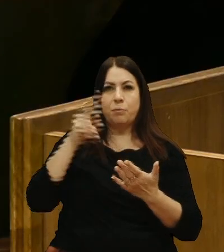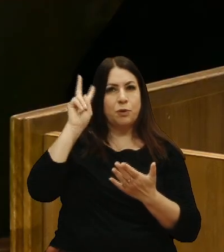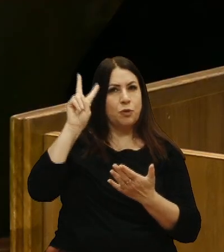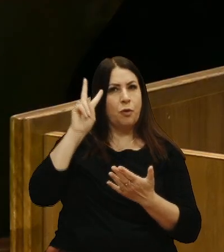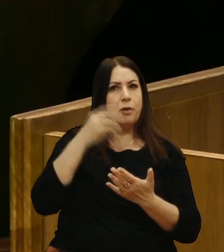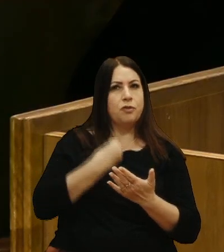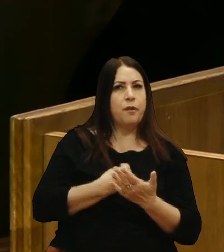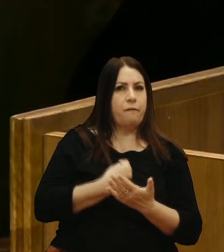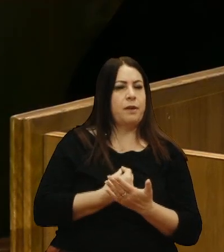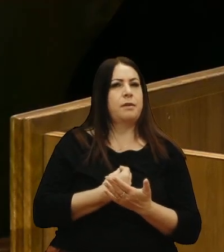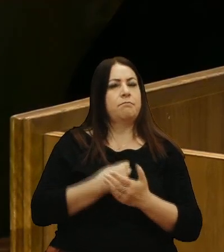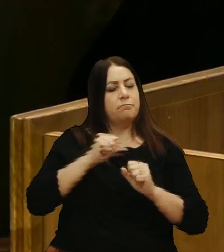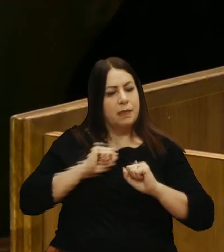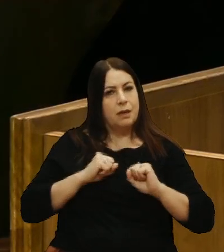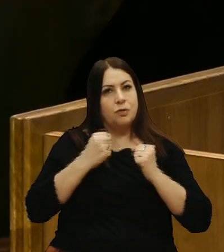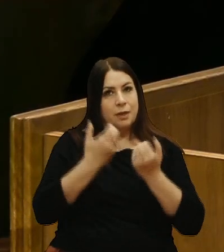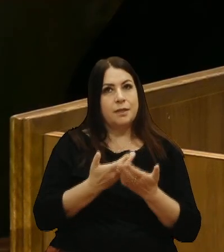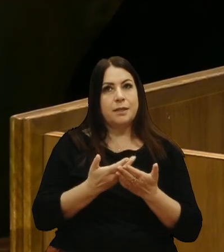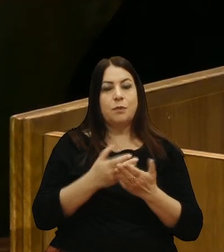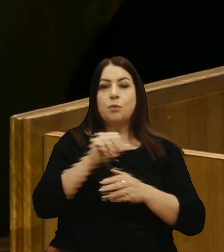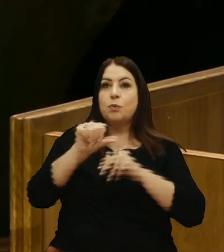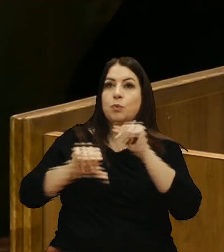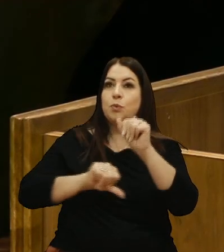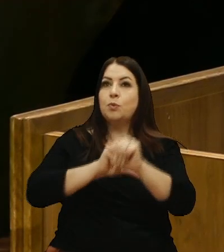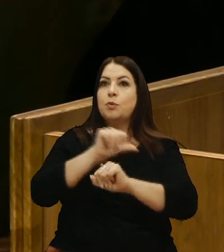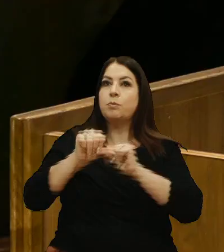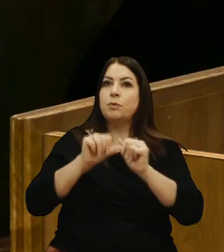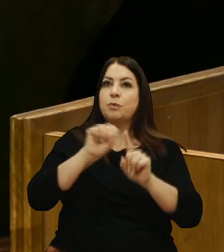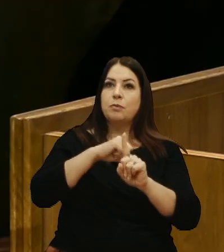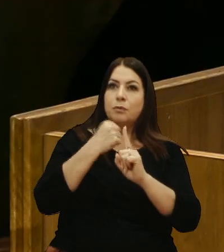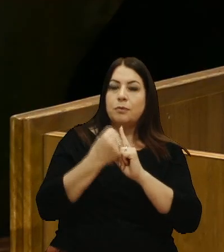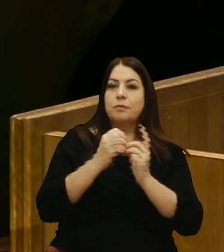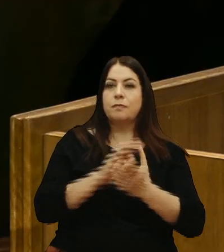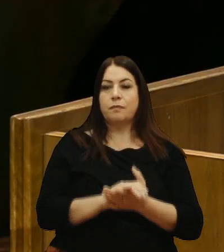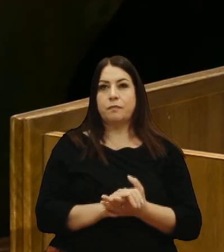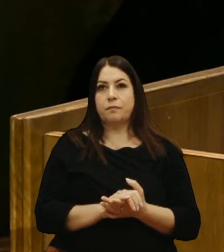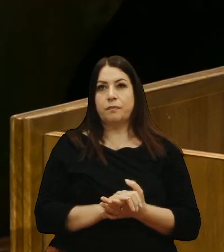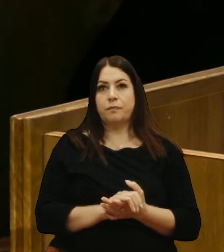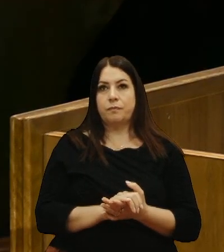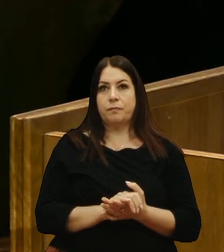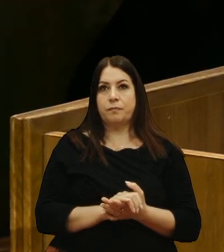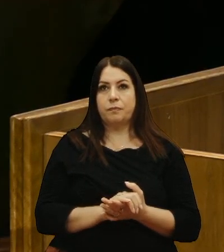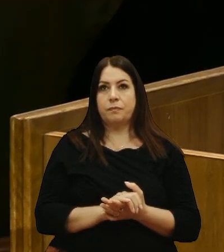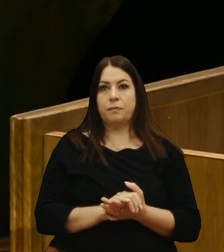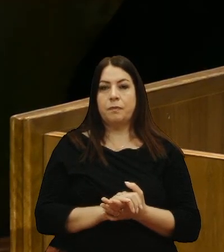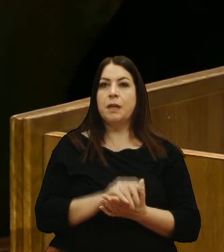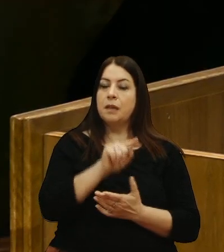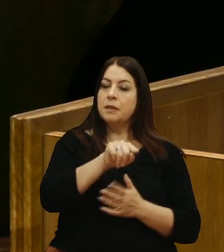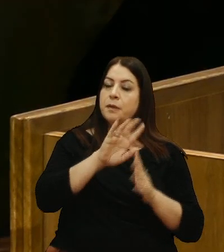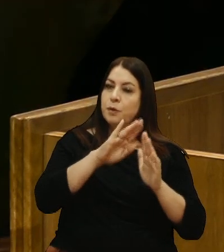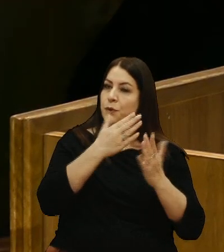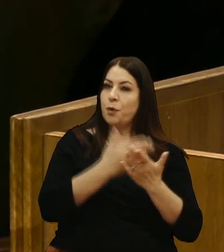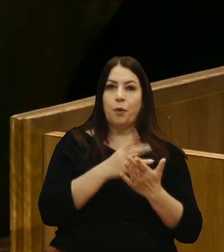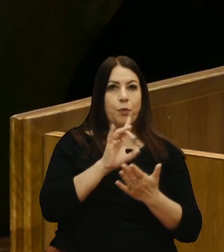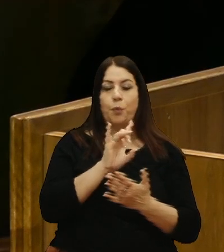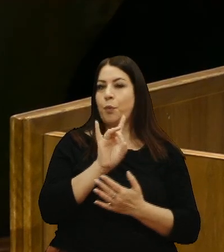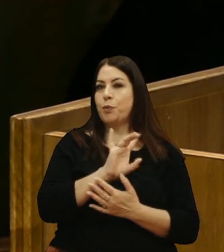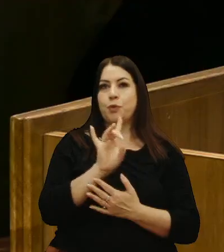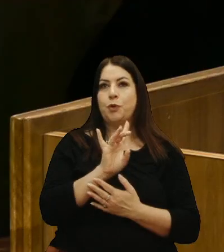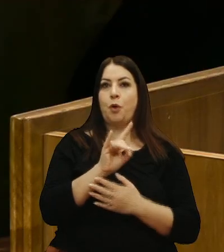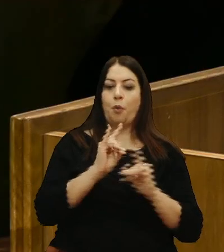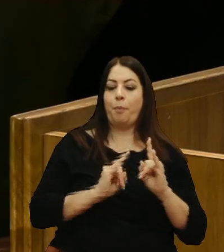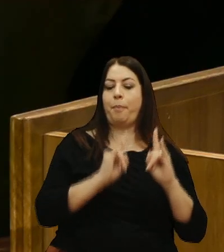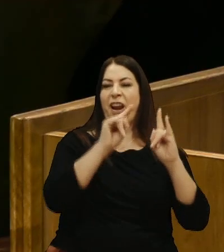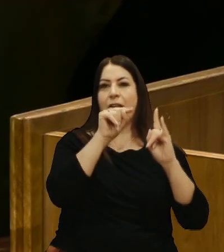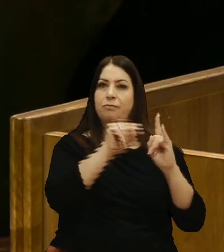vida, dedicação e transformação social. A Giuseppe Garibaldi não é apenas um